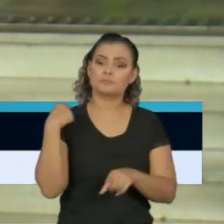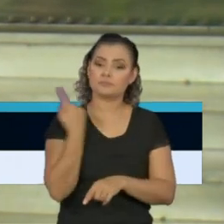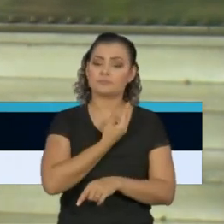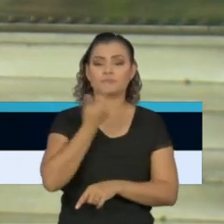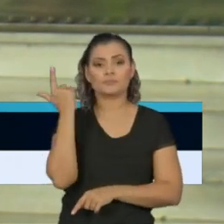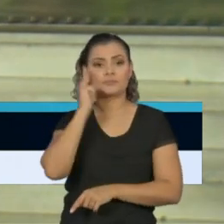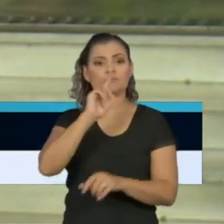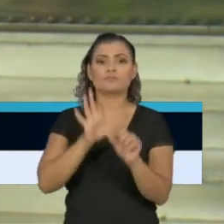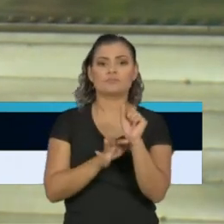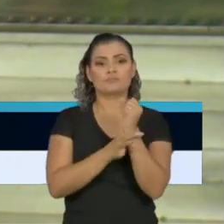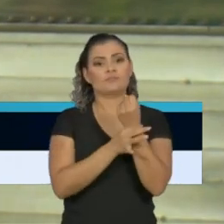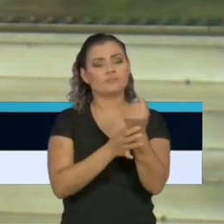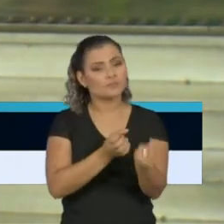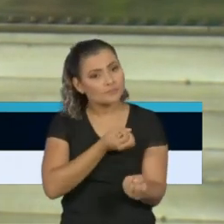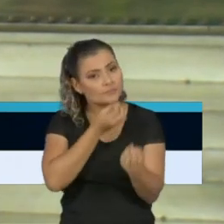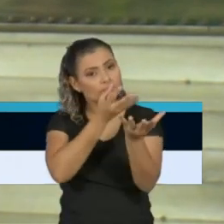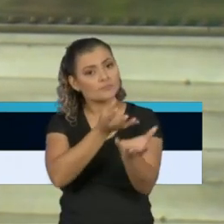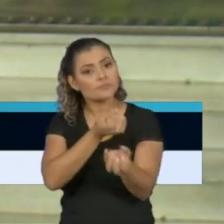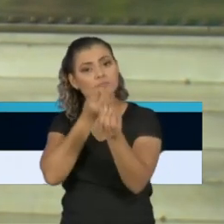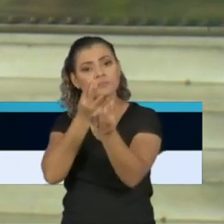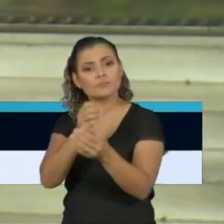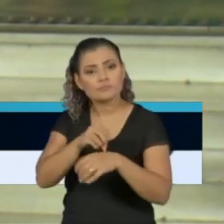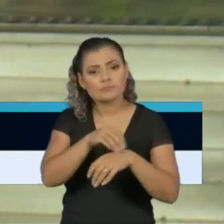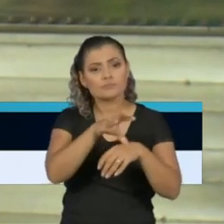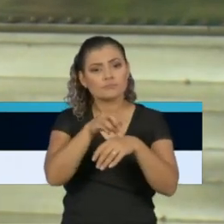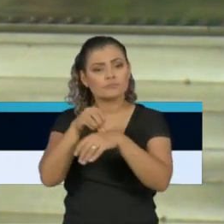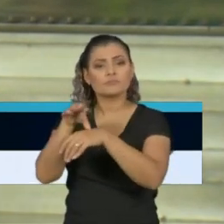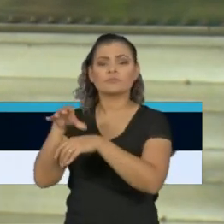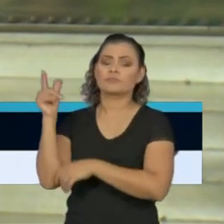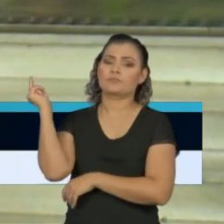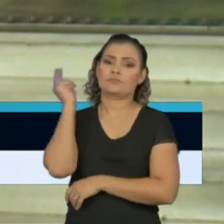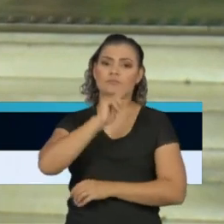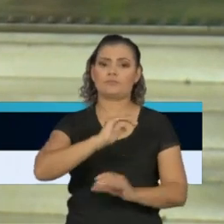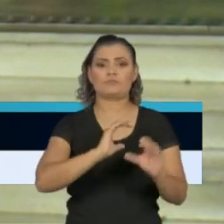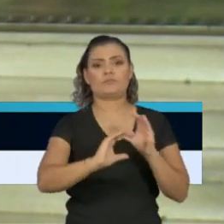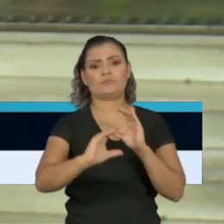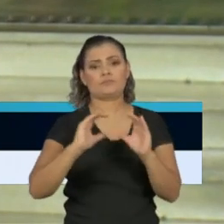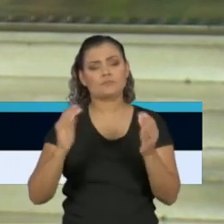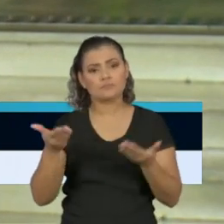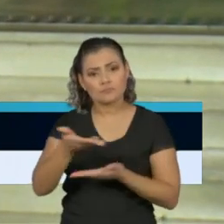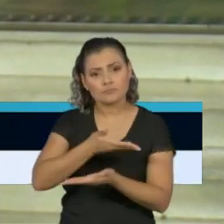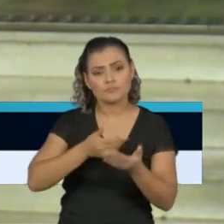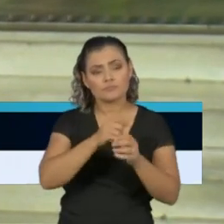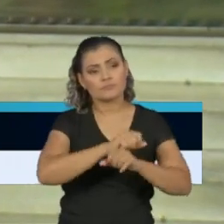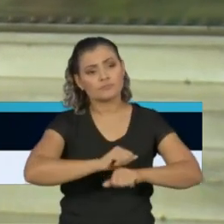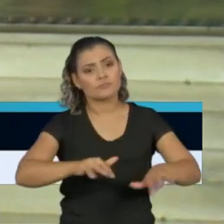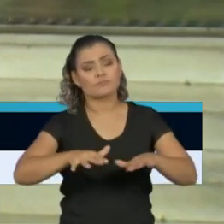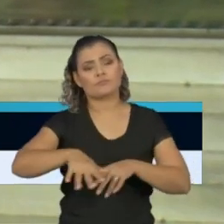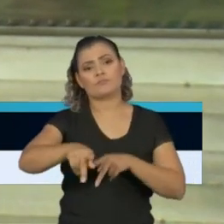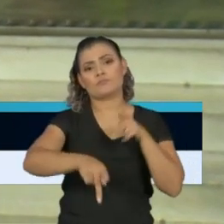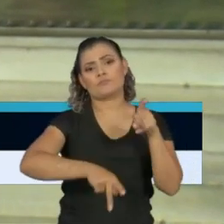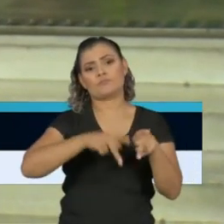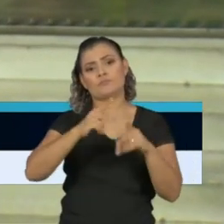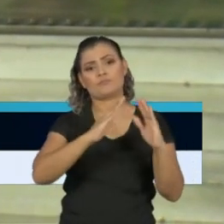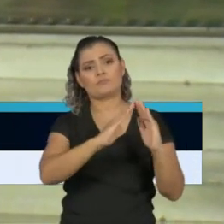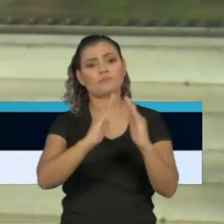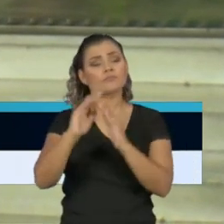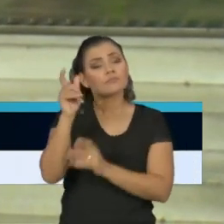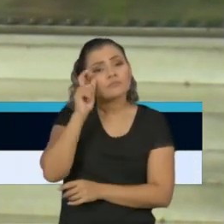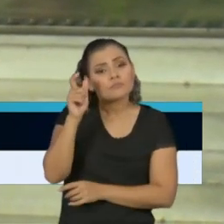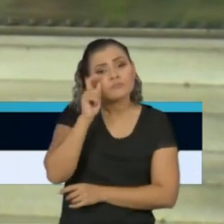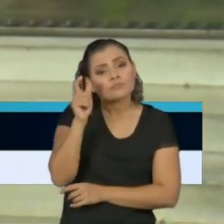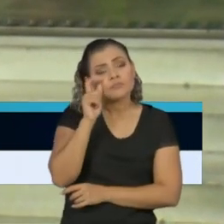fontes seguras para que as informações cheguem até as pessoas, nas suas casas, nos